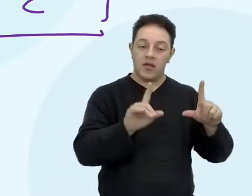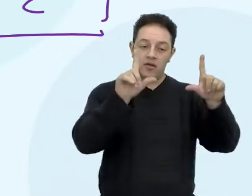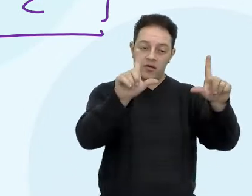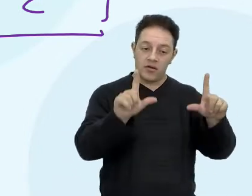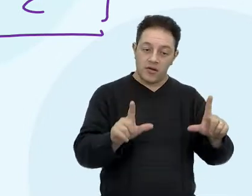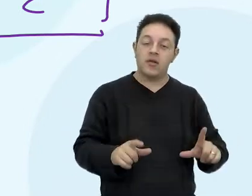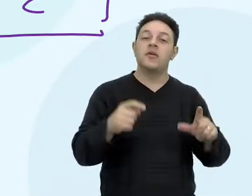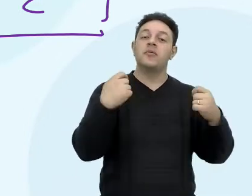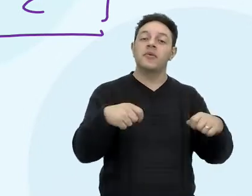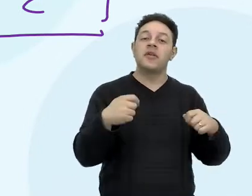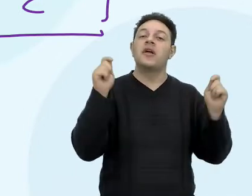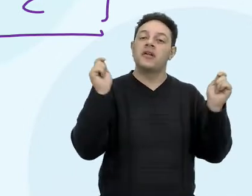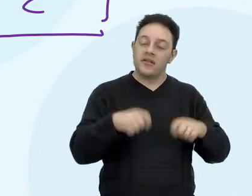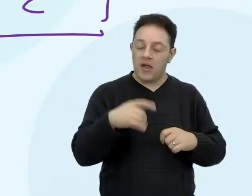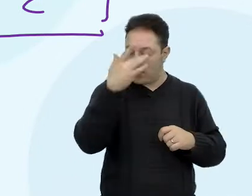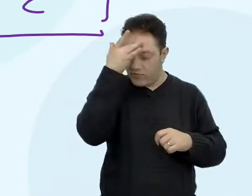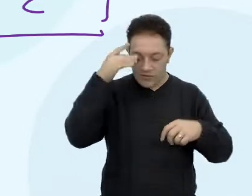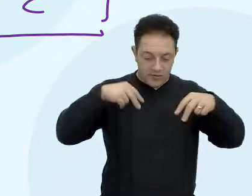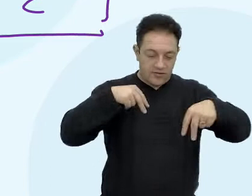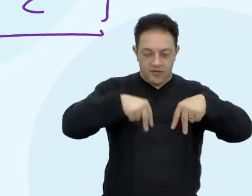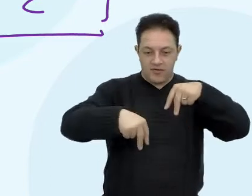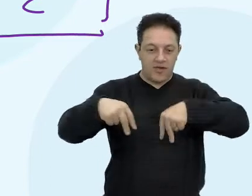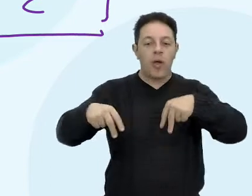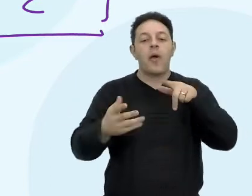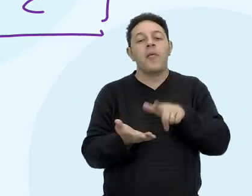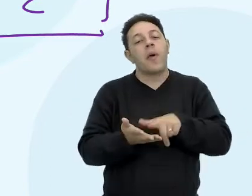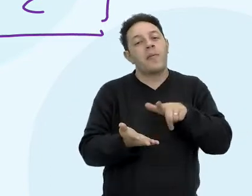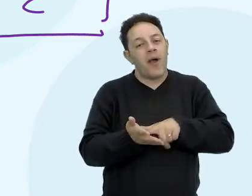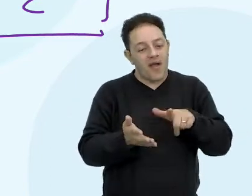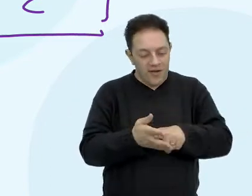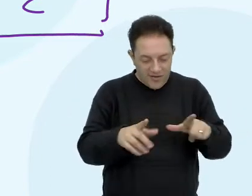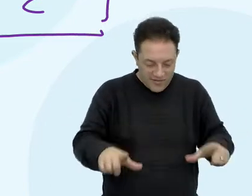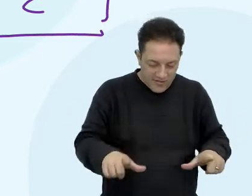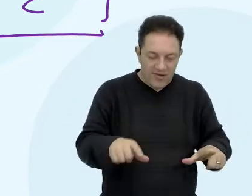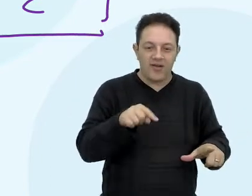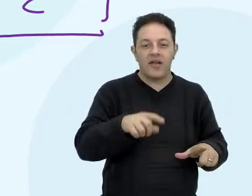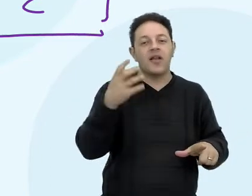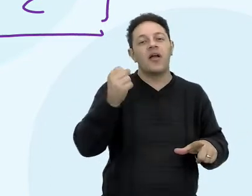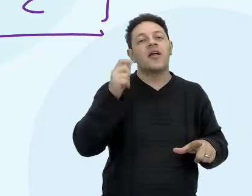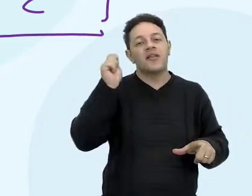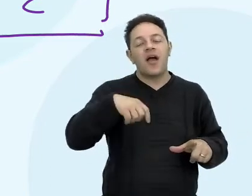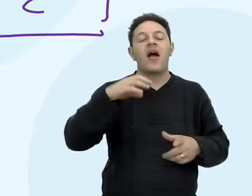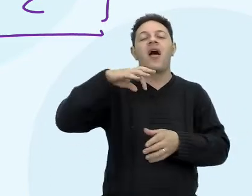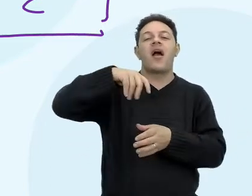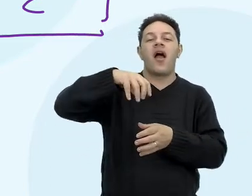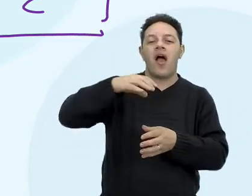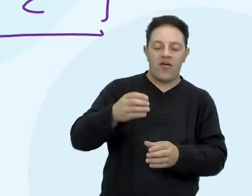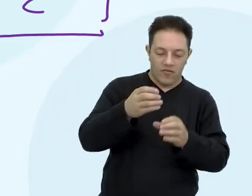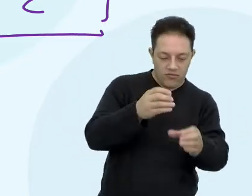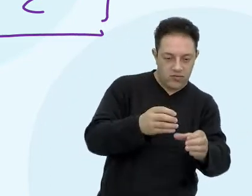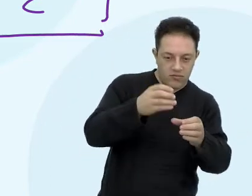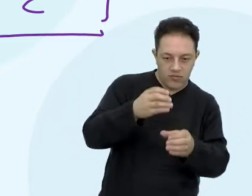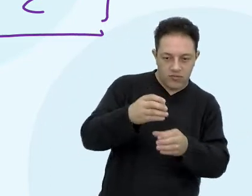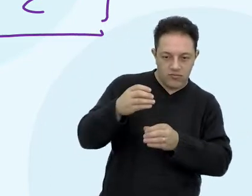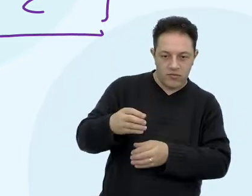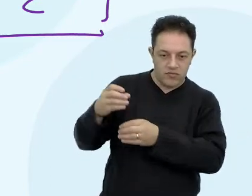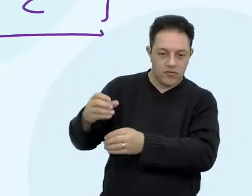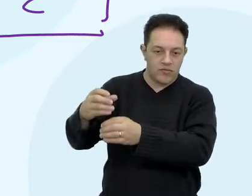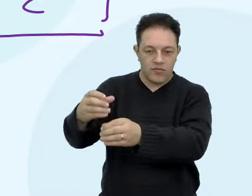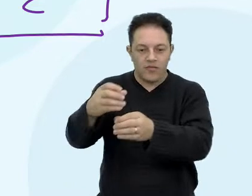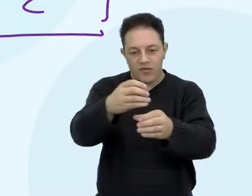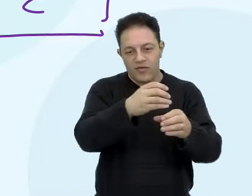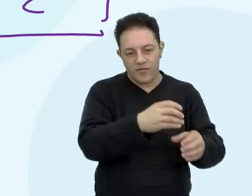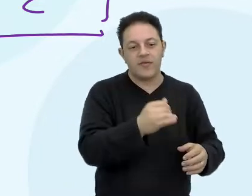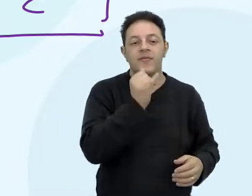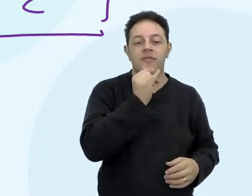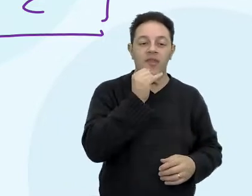ser aí para conter os pinos. Como era um sulfite, dava para que ter a garrafa PET. E aqui, como era bem grande